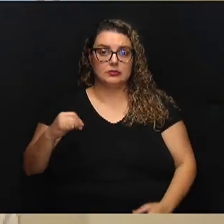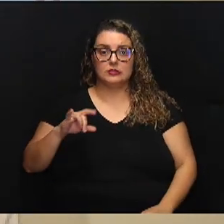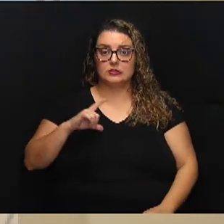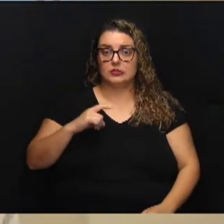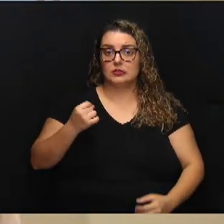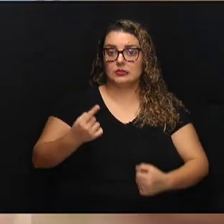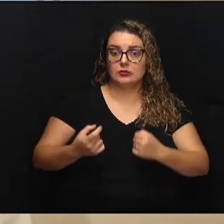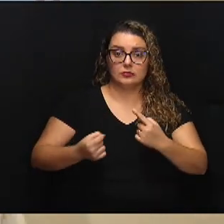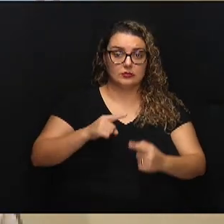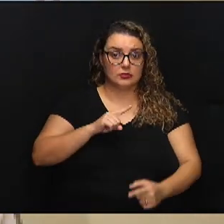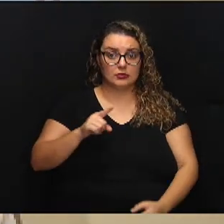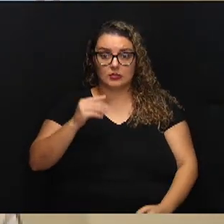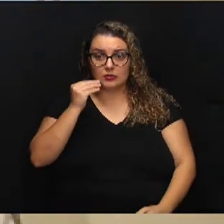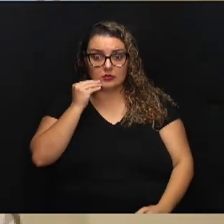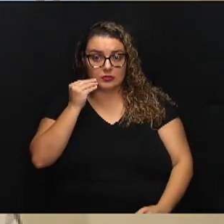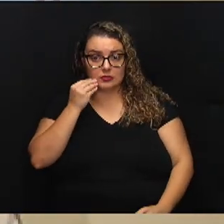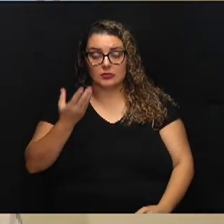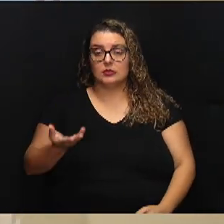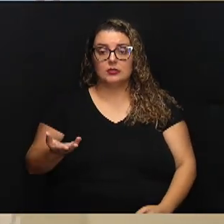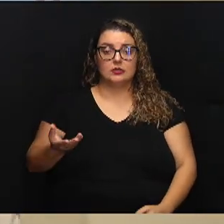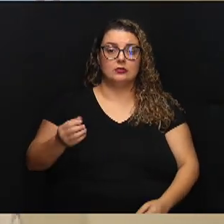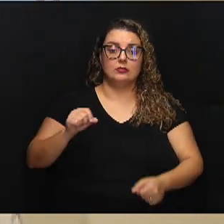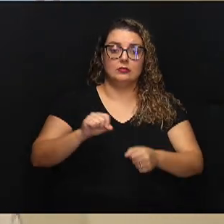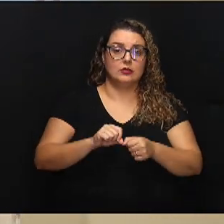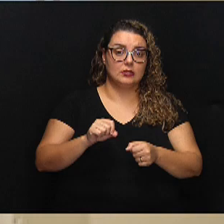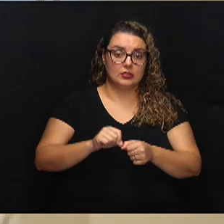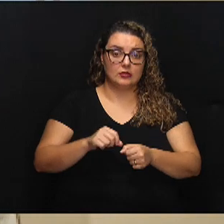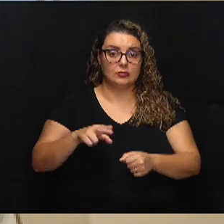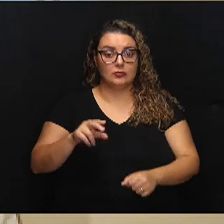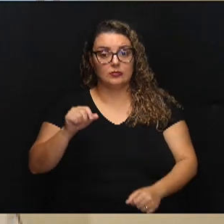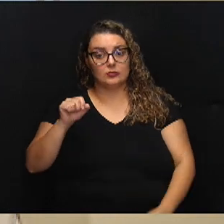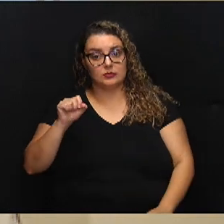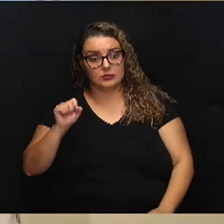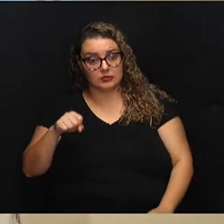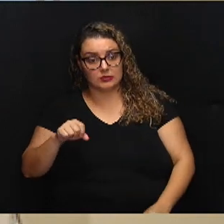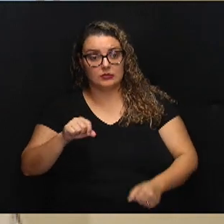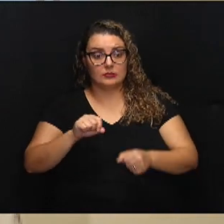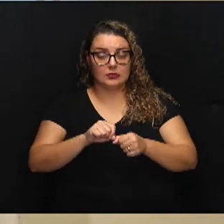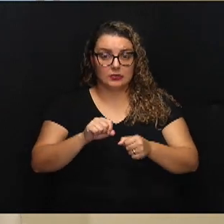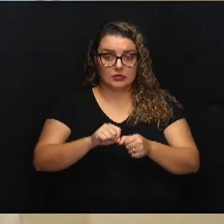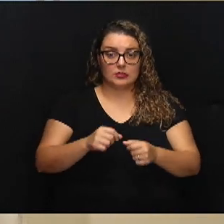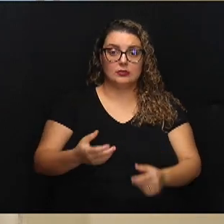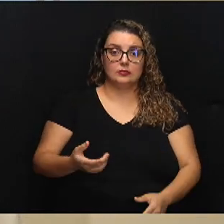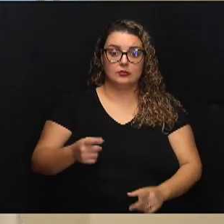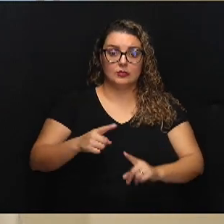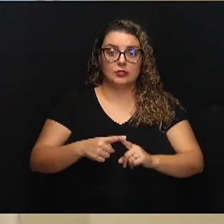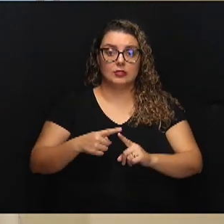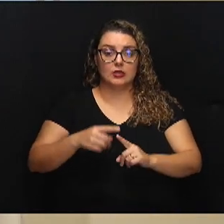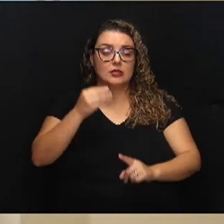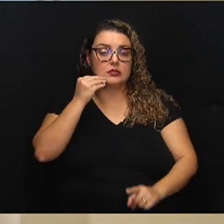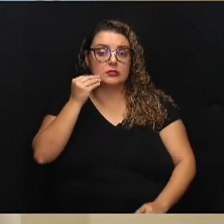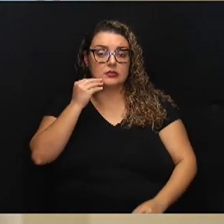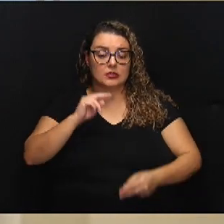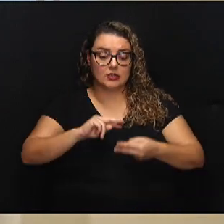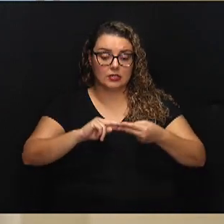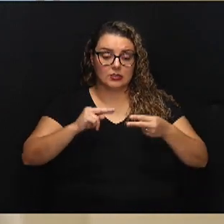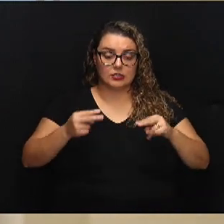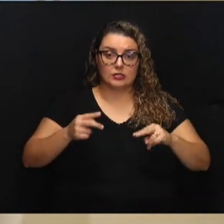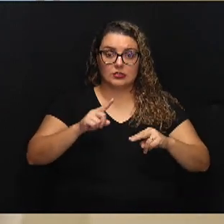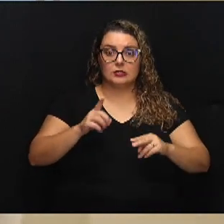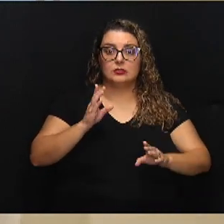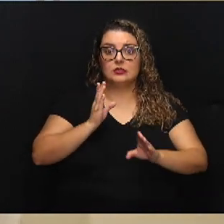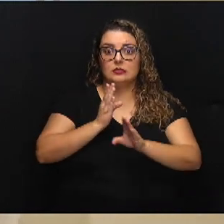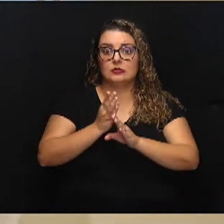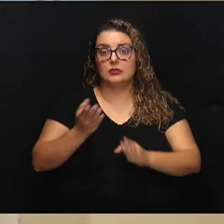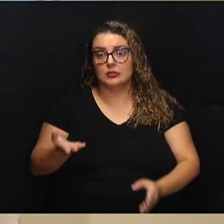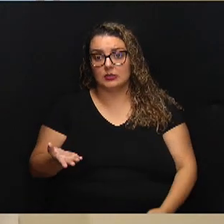feito esse teste ou se já foi feito o teste, porque essa testagem genética nos permite não apenas identificar se a